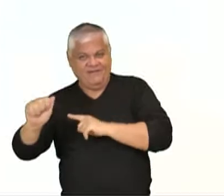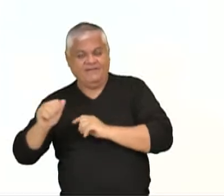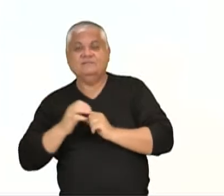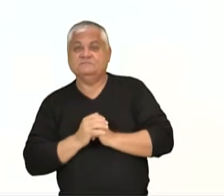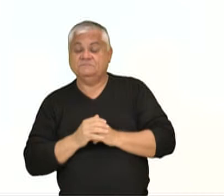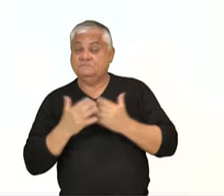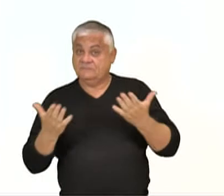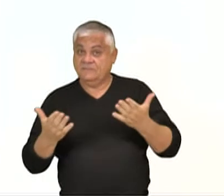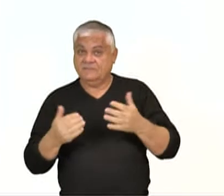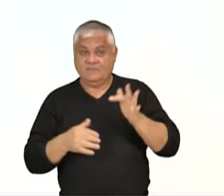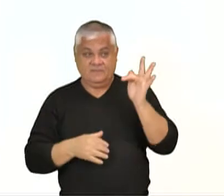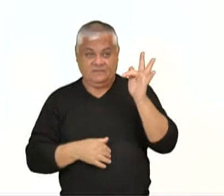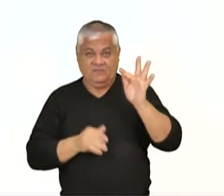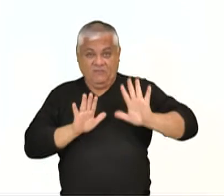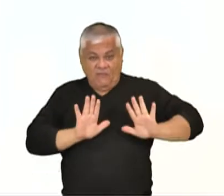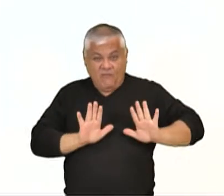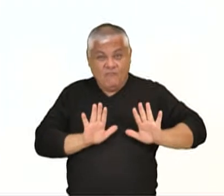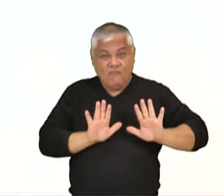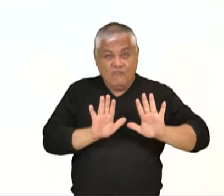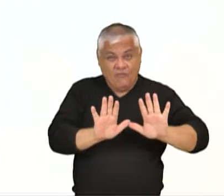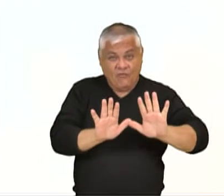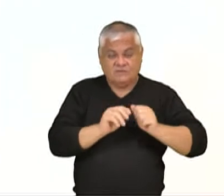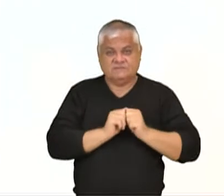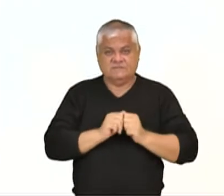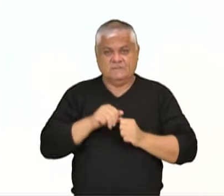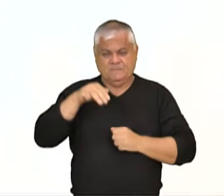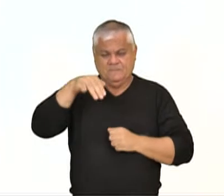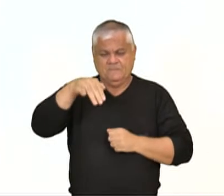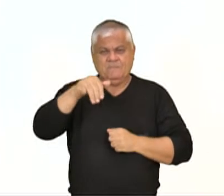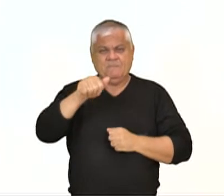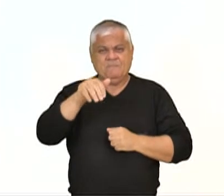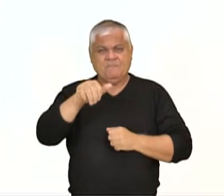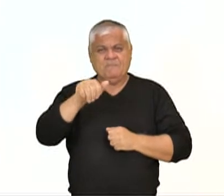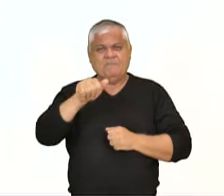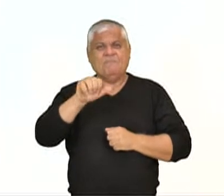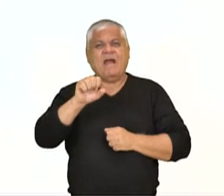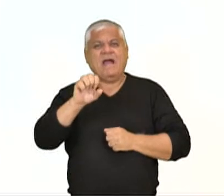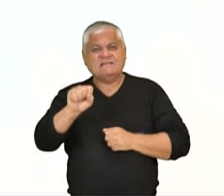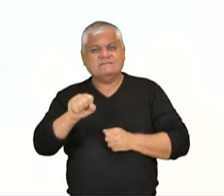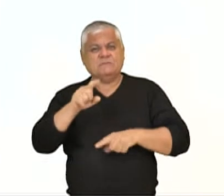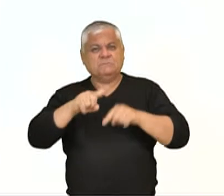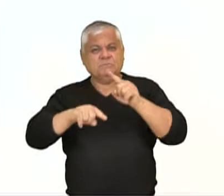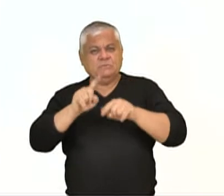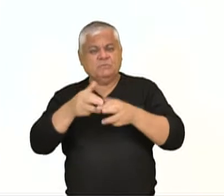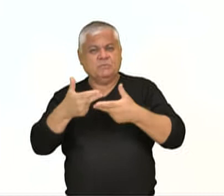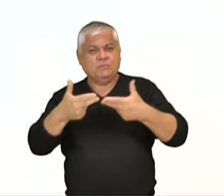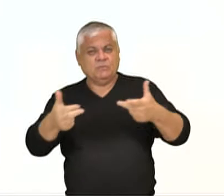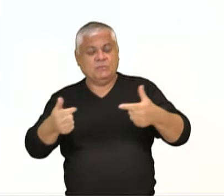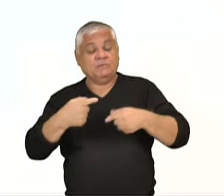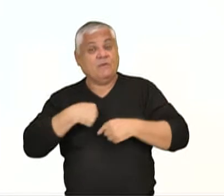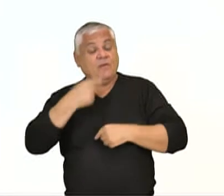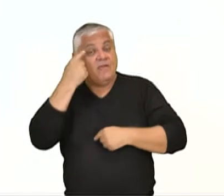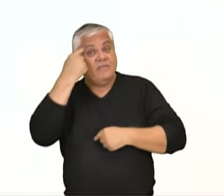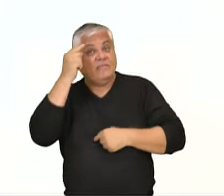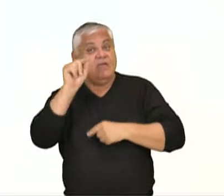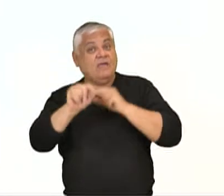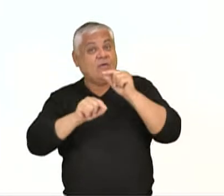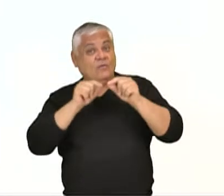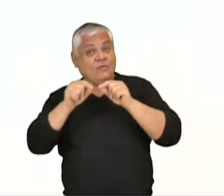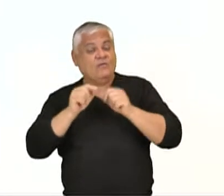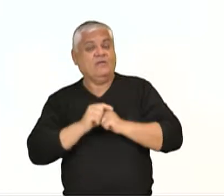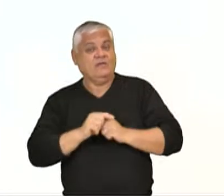vezes essa força num corpo atua mais de uma força. Então é comum você trabalhar com a ideia da